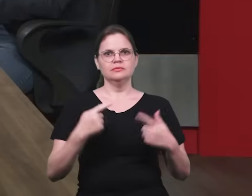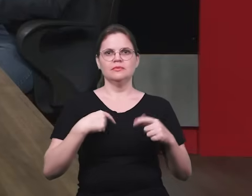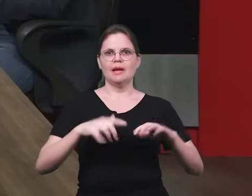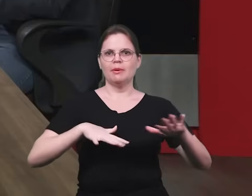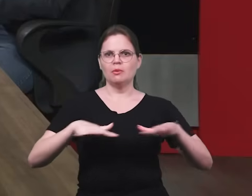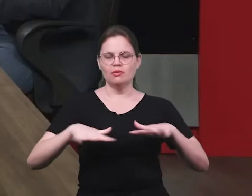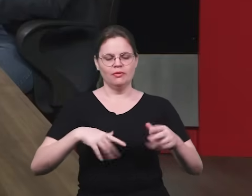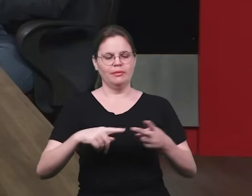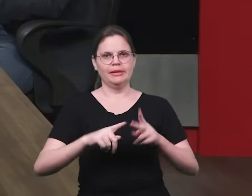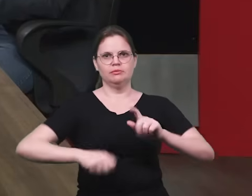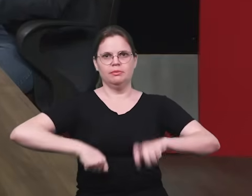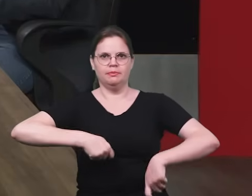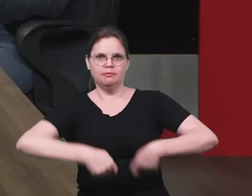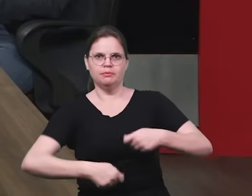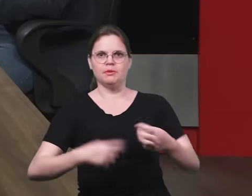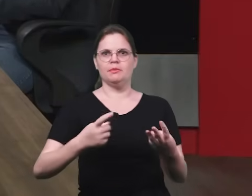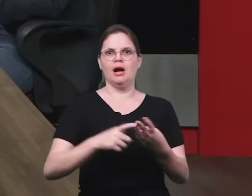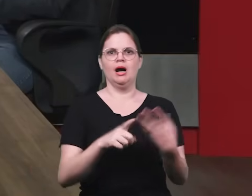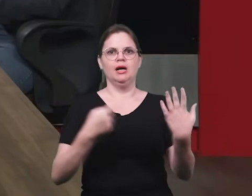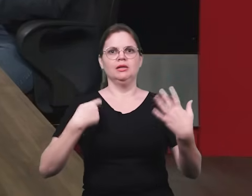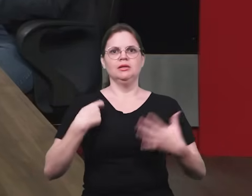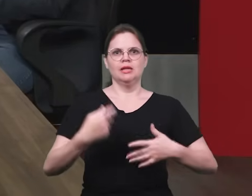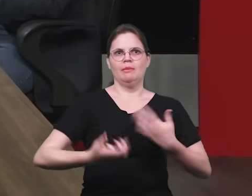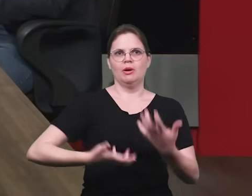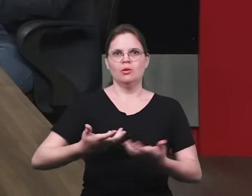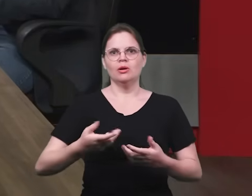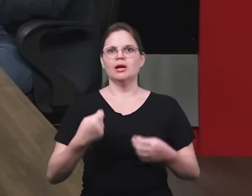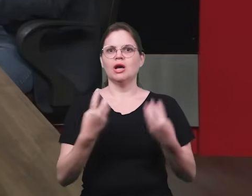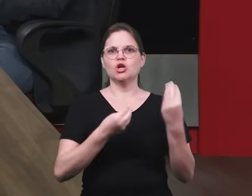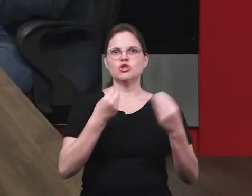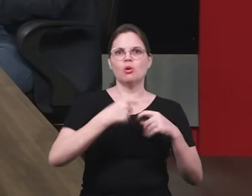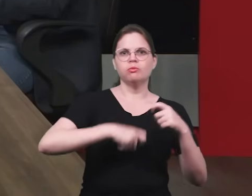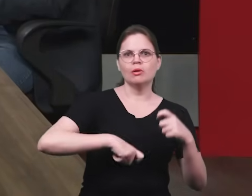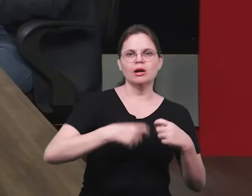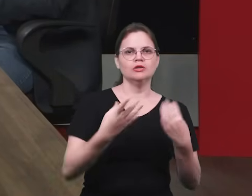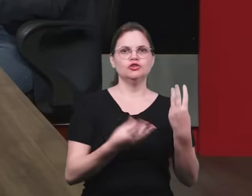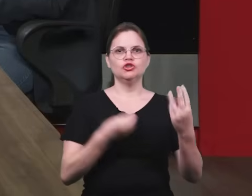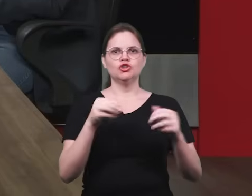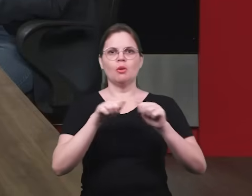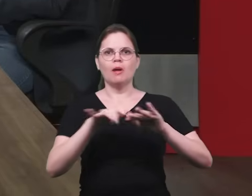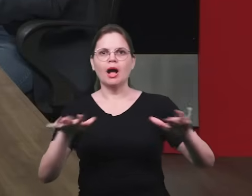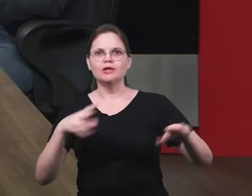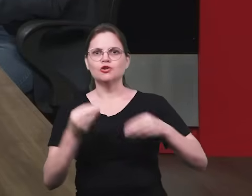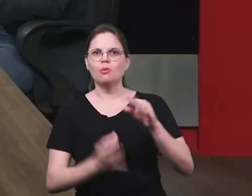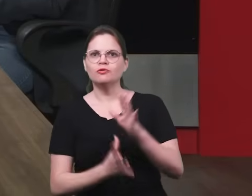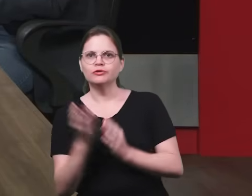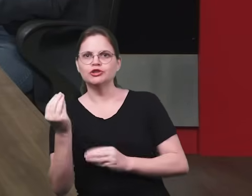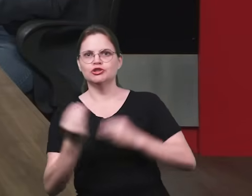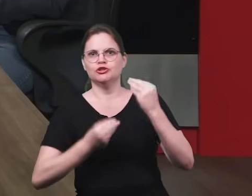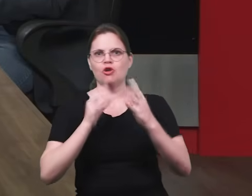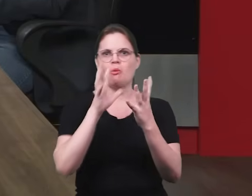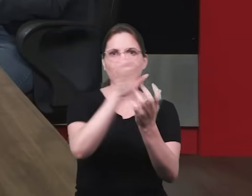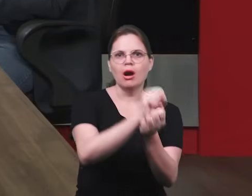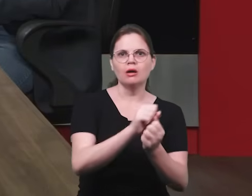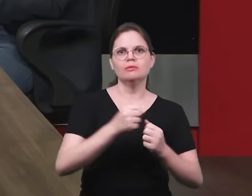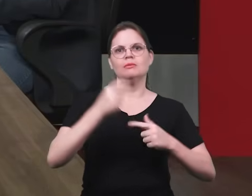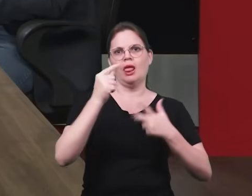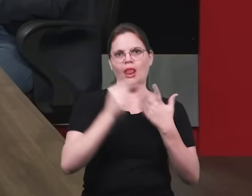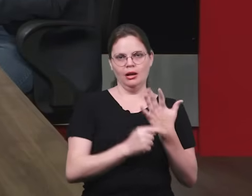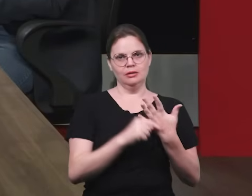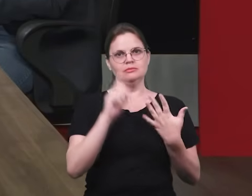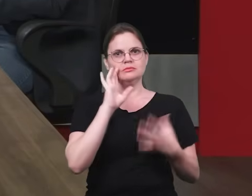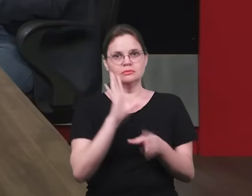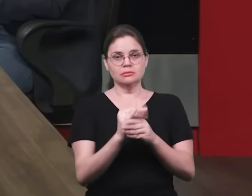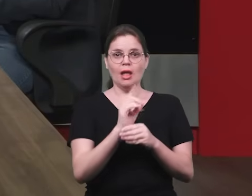reprodução, hereditariedade, irritabilidade. Coisa que a gente foi dando nome. Nós como cientistas, nós fomos dando